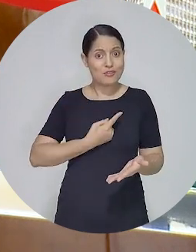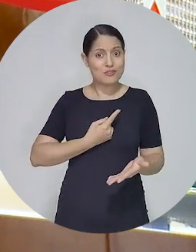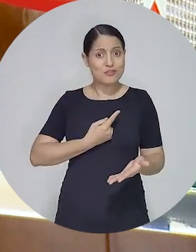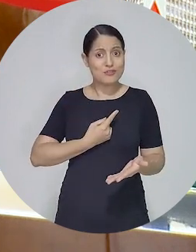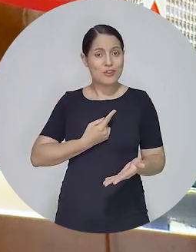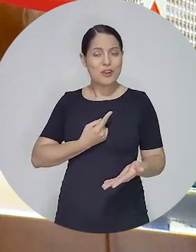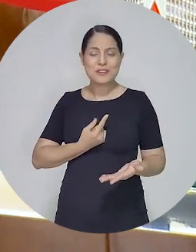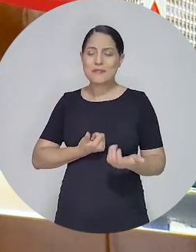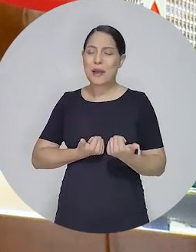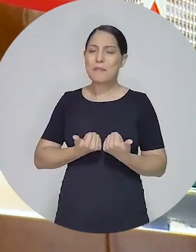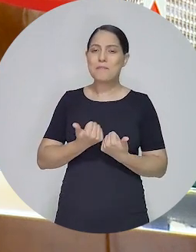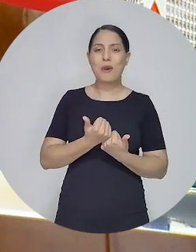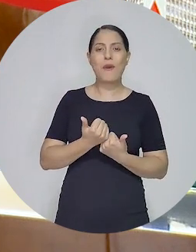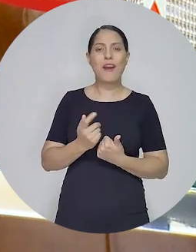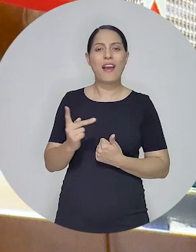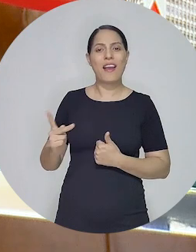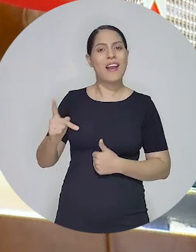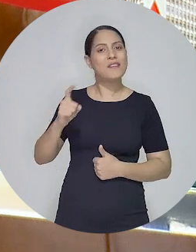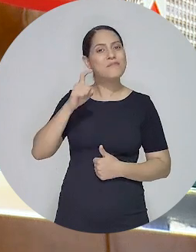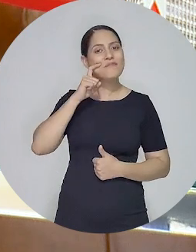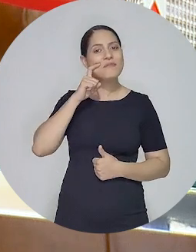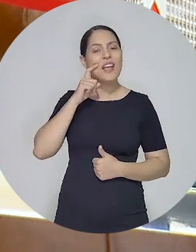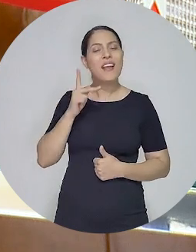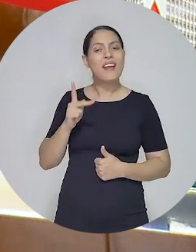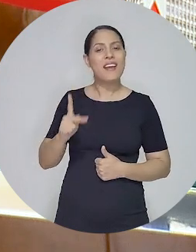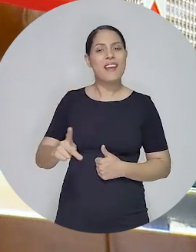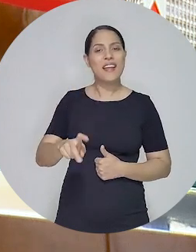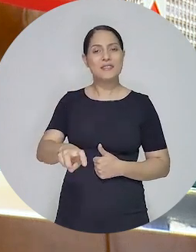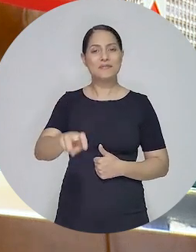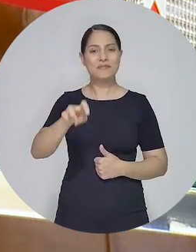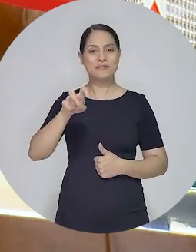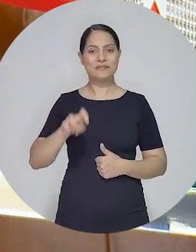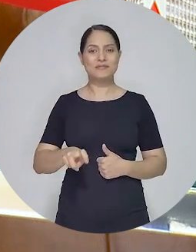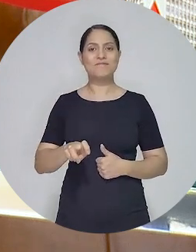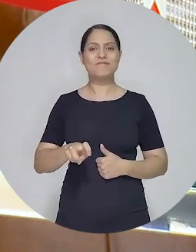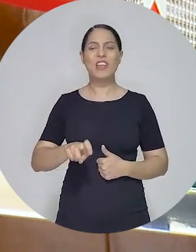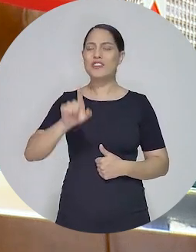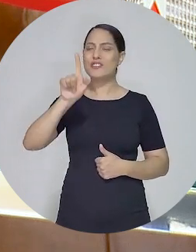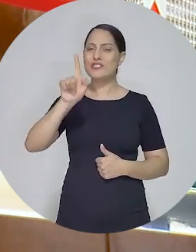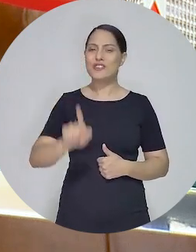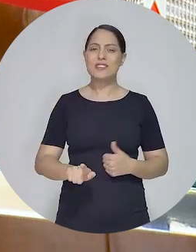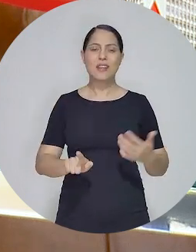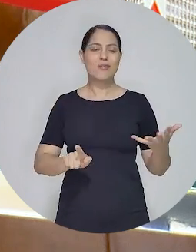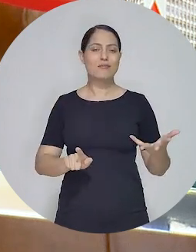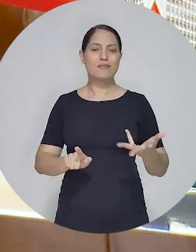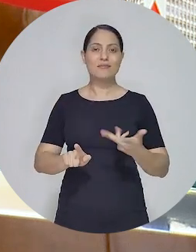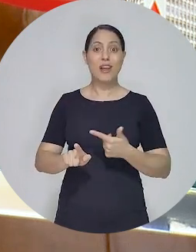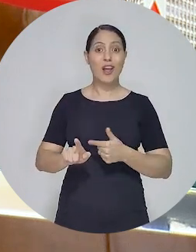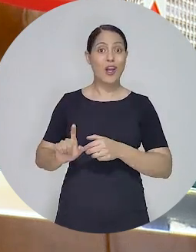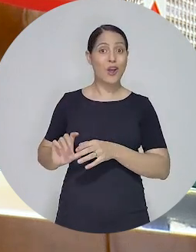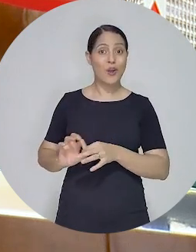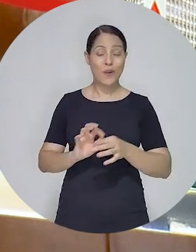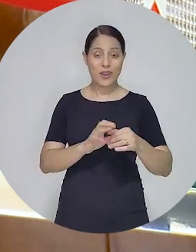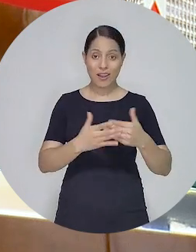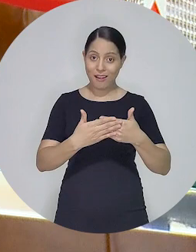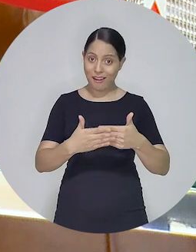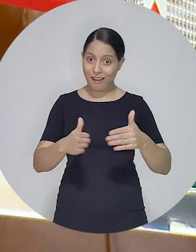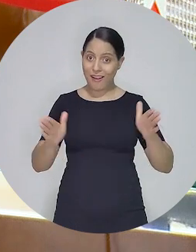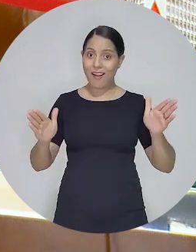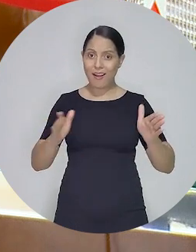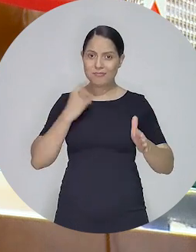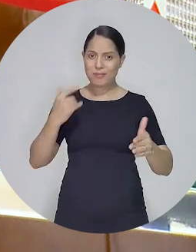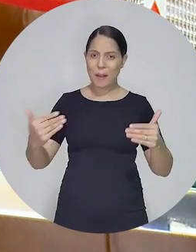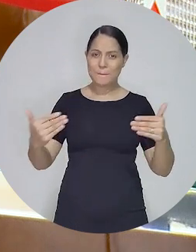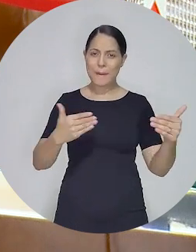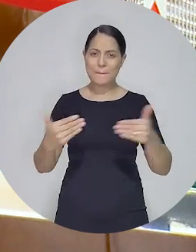boas mãos com Beto Simonetti à frente da presidência da OAB, que certamente fará uma gestão de portas abertas